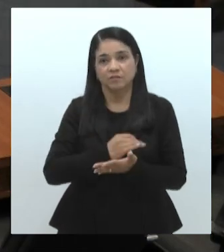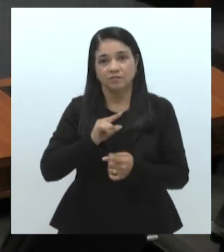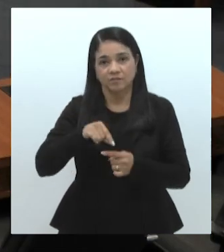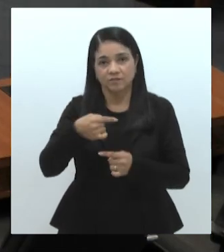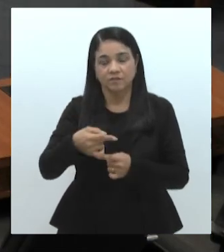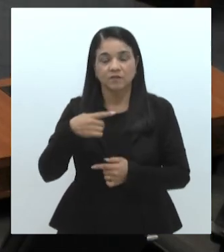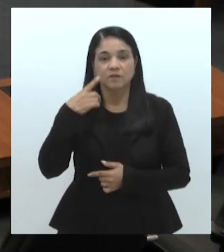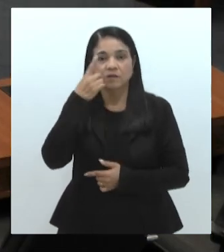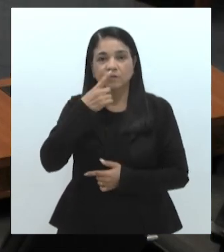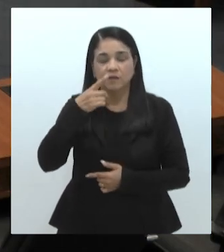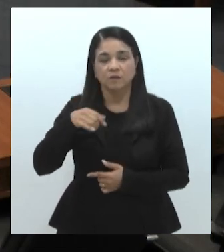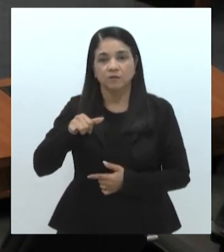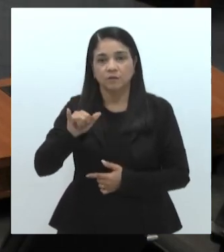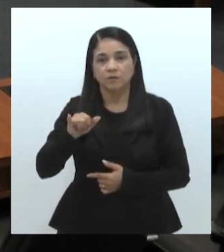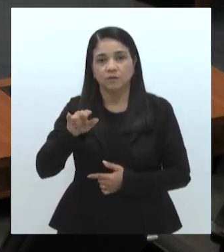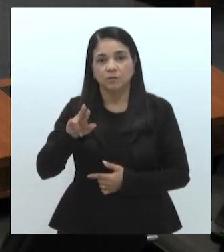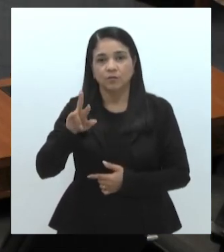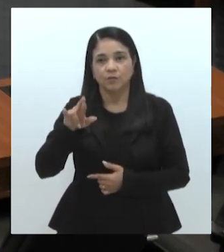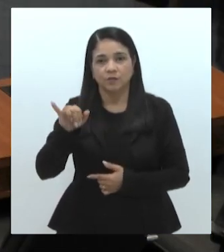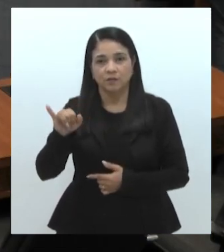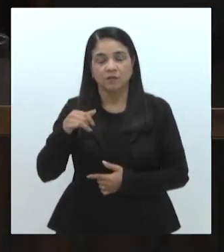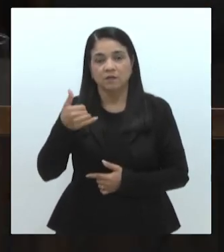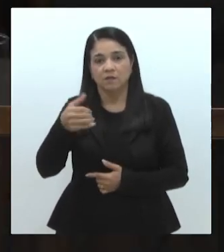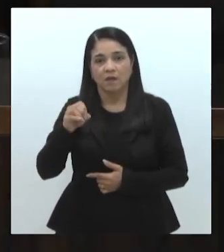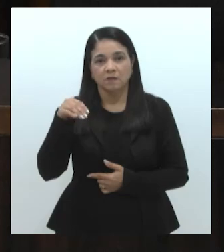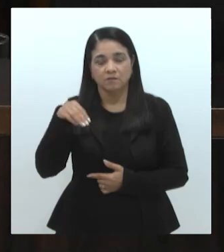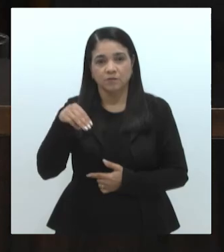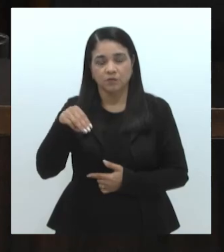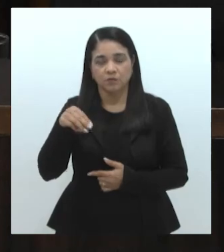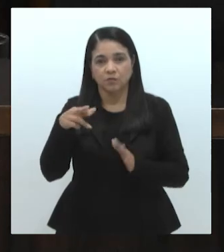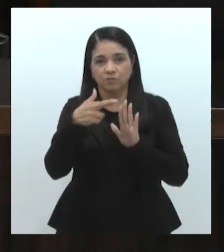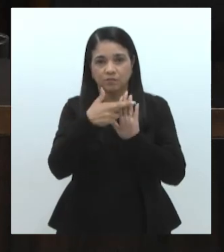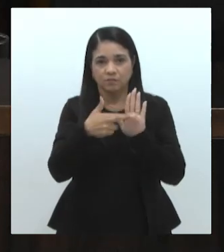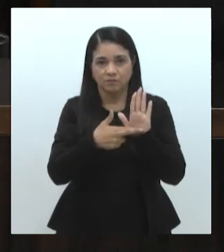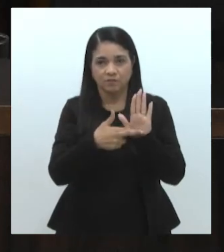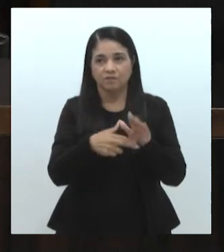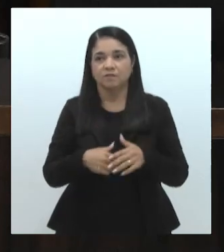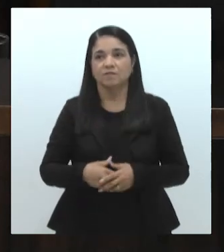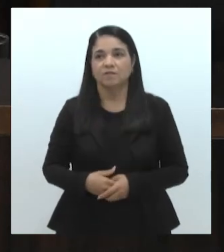Yuri. Vossa Excelência dispõe de 10 minutos no tempo regimental.